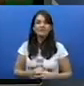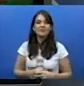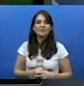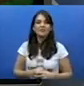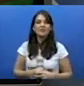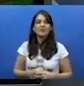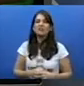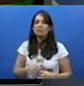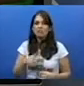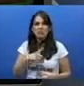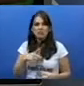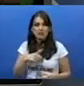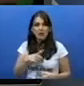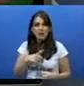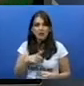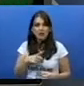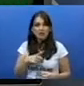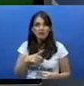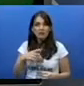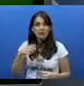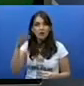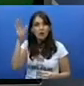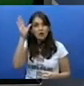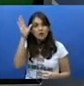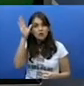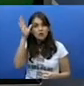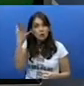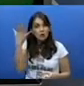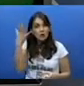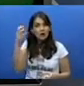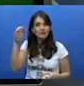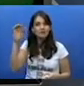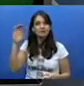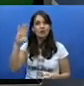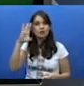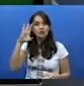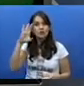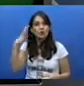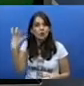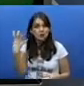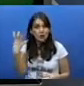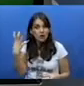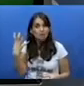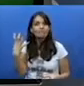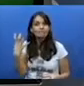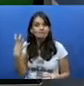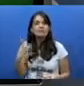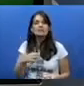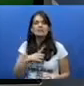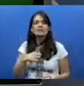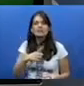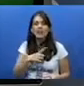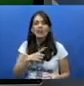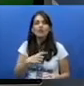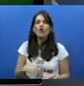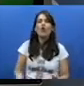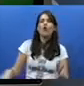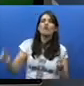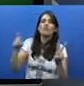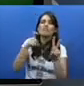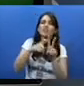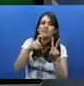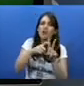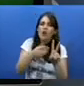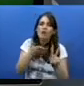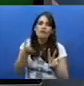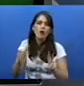solução, teve solução o textinho? Teve. O cachorro foi morder o veterinário, o anzol saiu do nariz dele, né? O